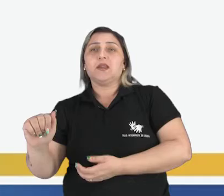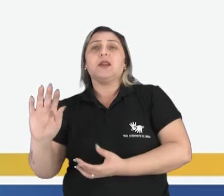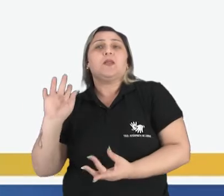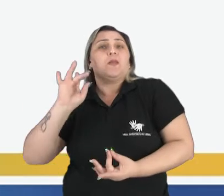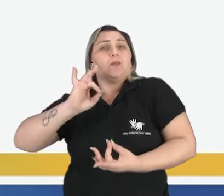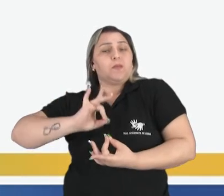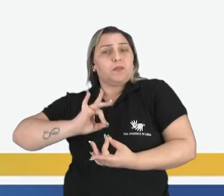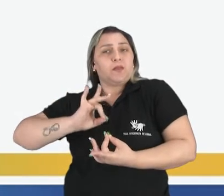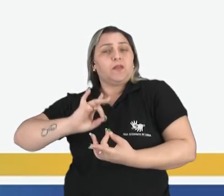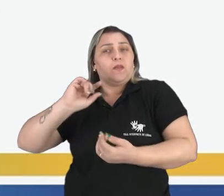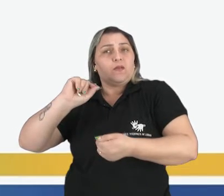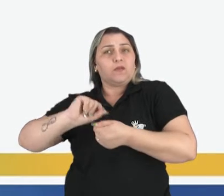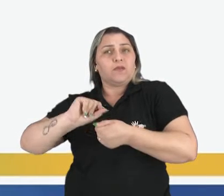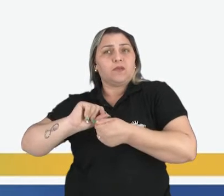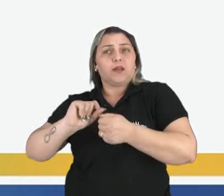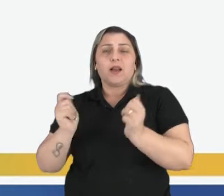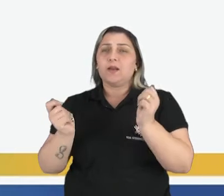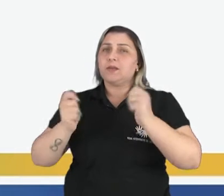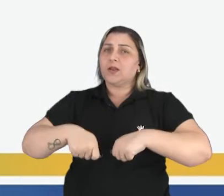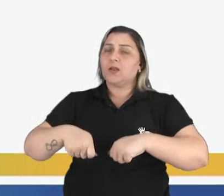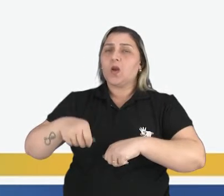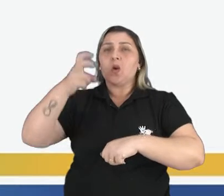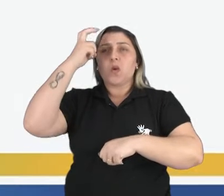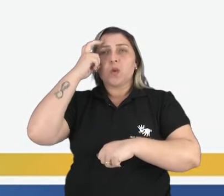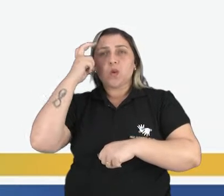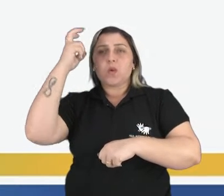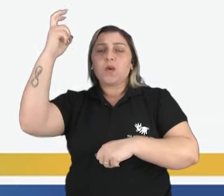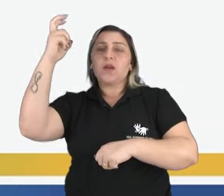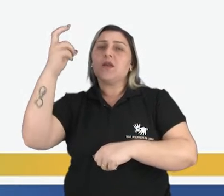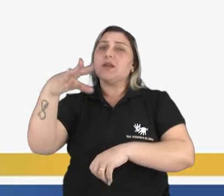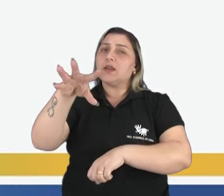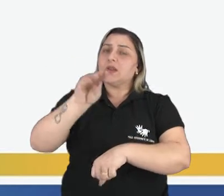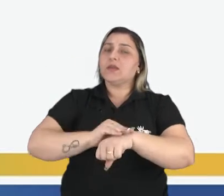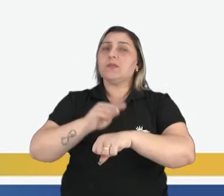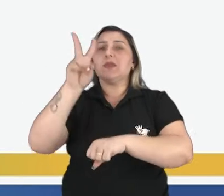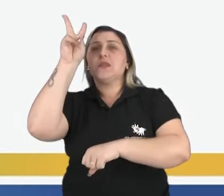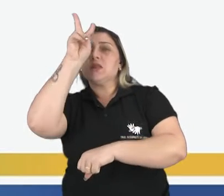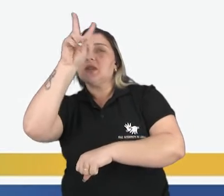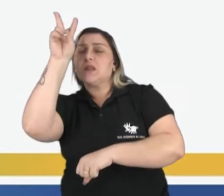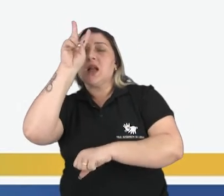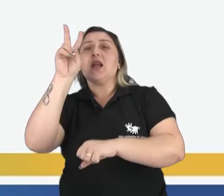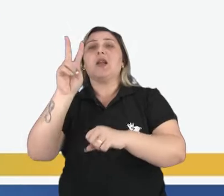capacidade do homem construir o seu conhecimento na história. O conhecimento